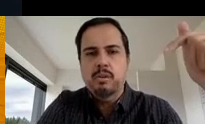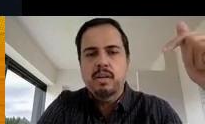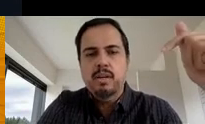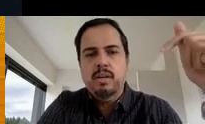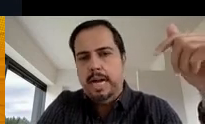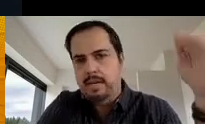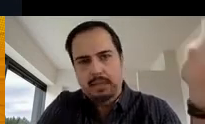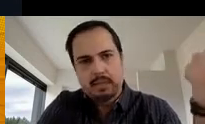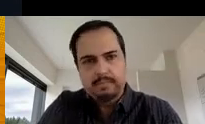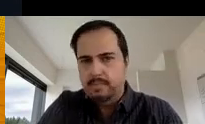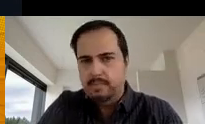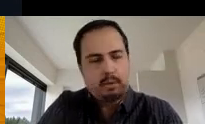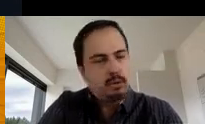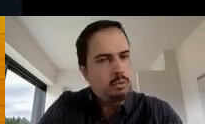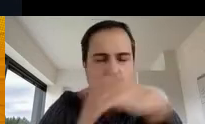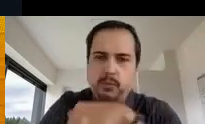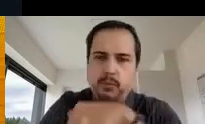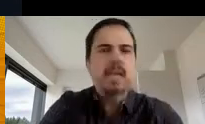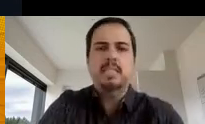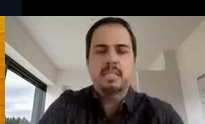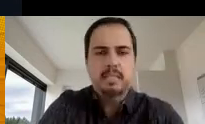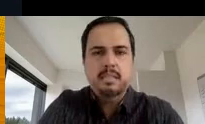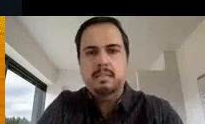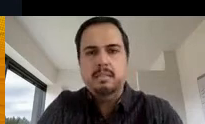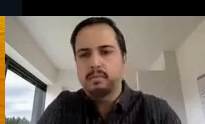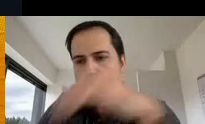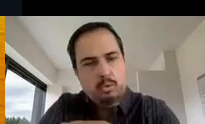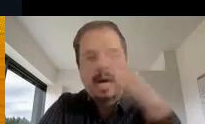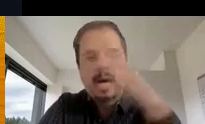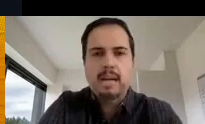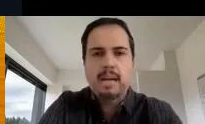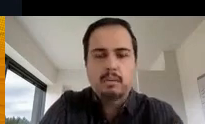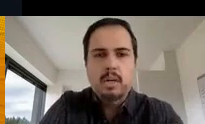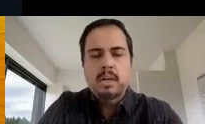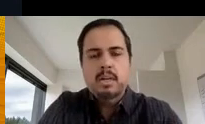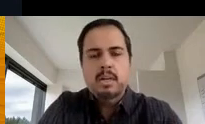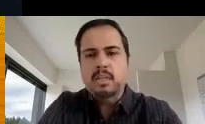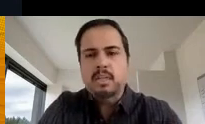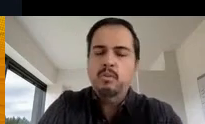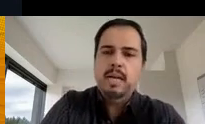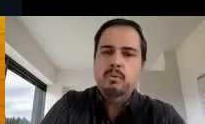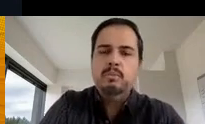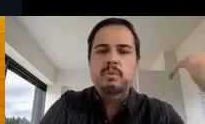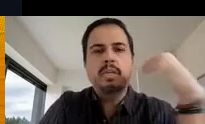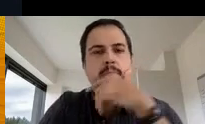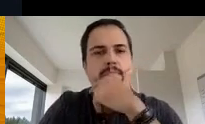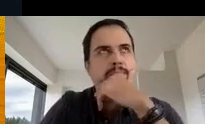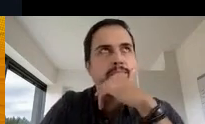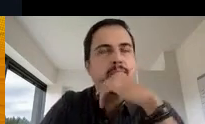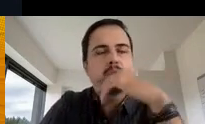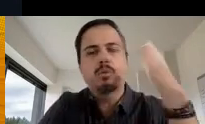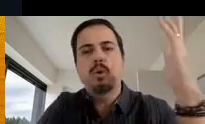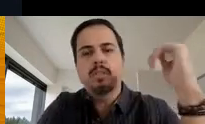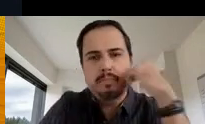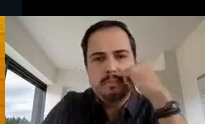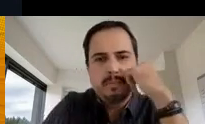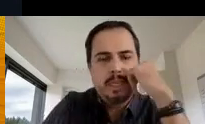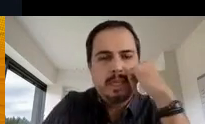para 2021, cara, pode soltar foguete. Foi do caralho. Mas vamos pegar